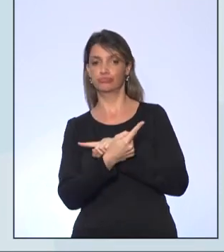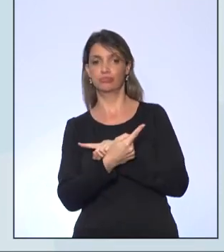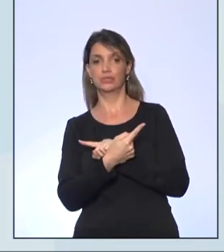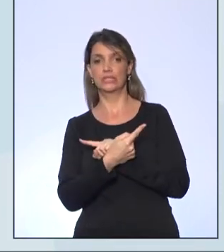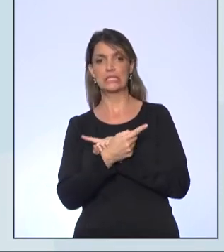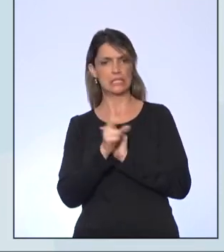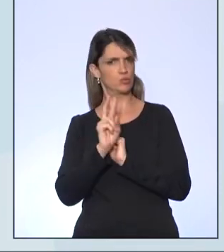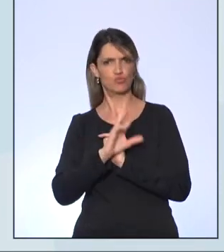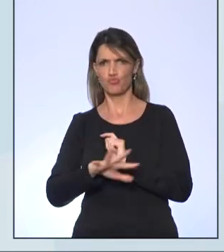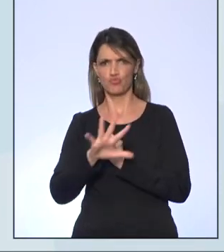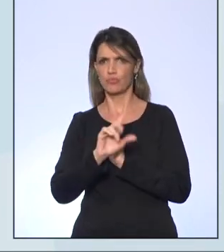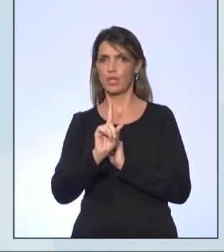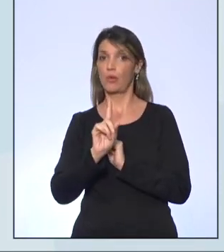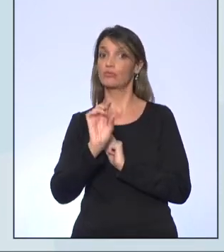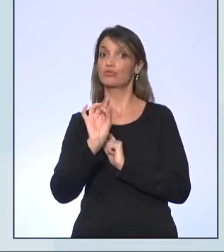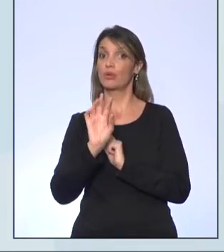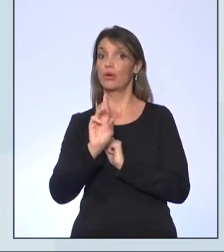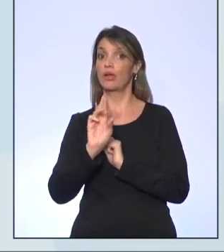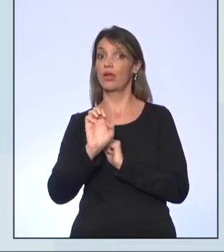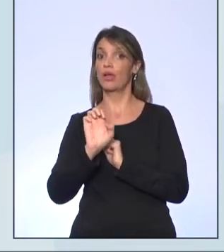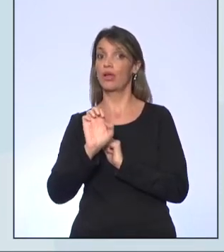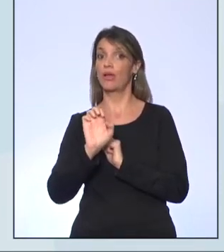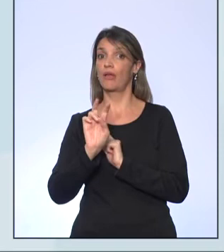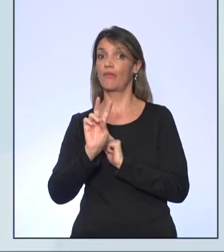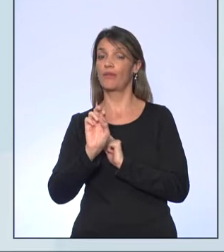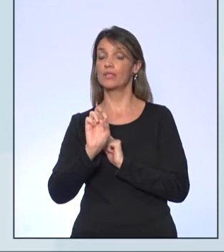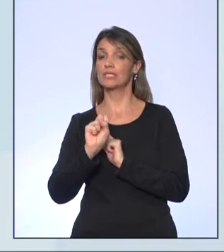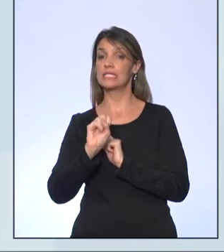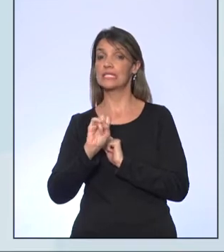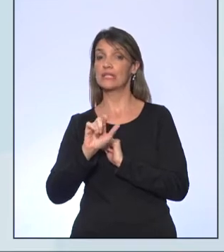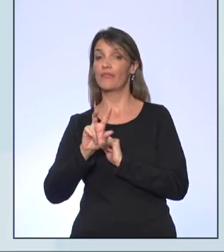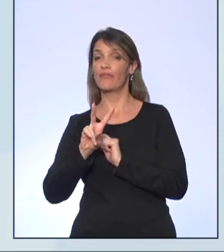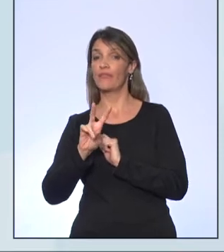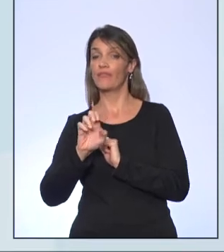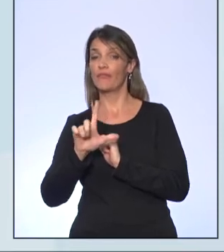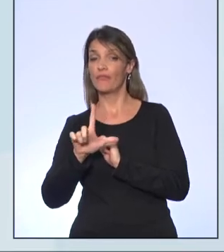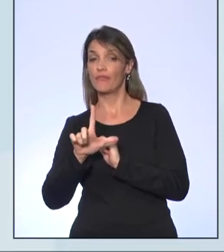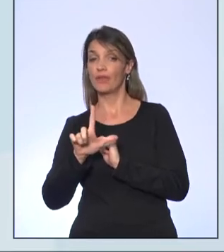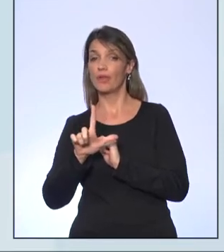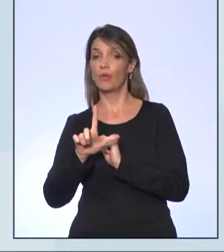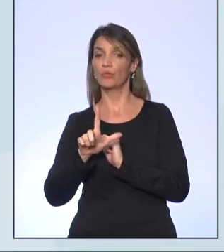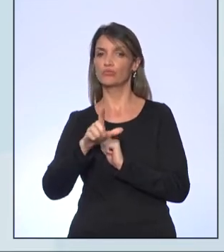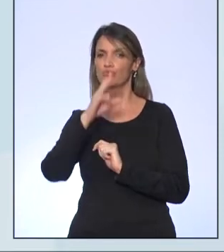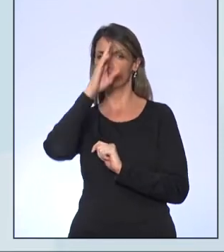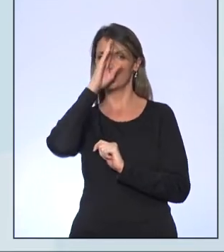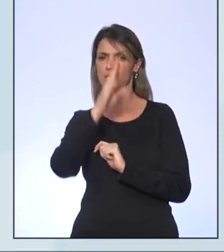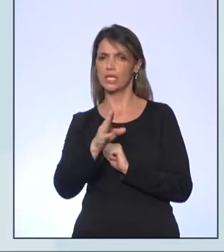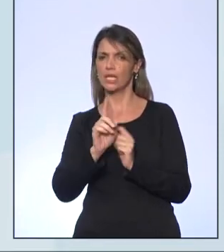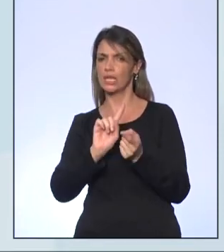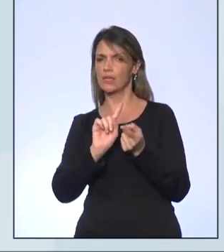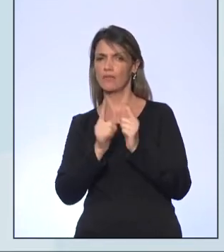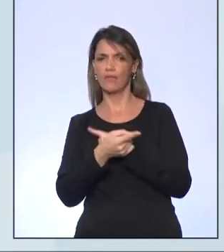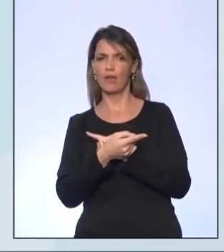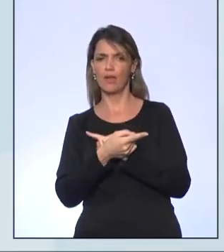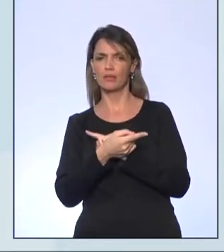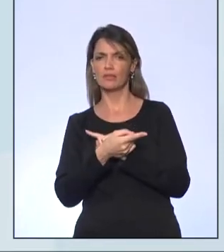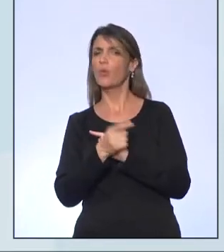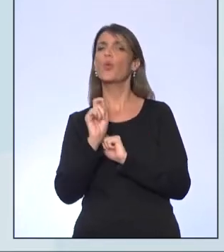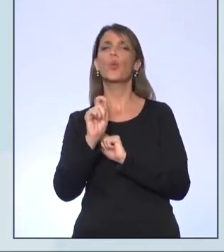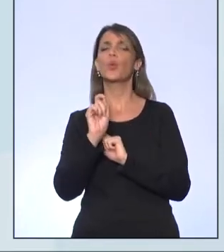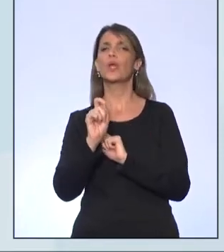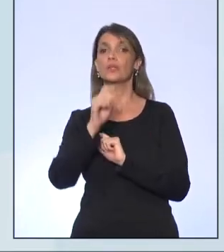são reversíveis. Quando a velocidade da reação direta e inversa for igual. O que é direta e